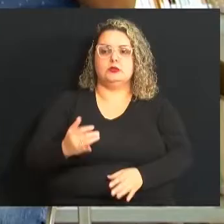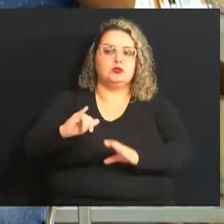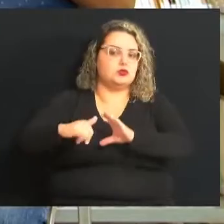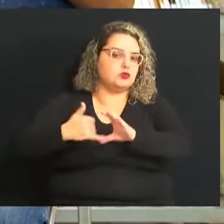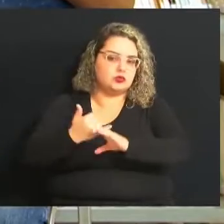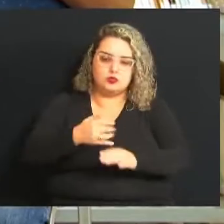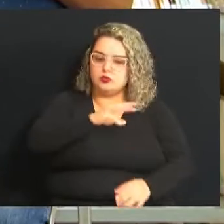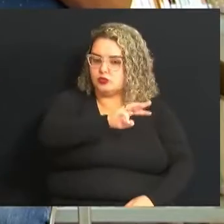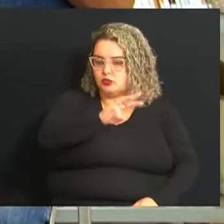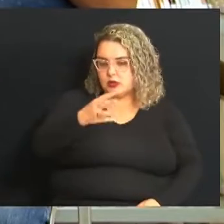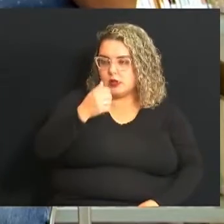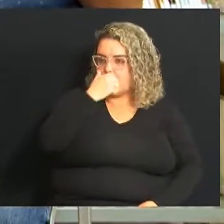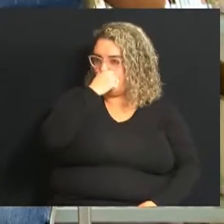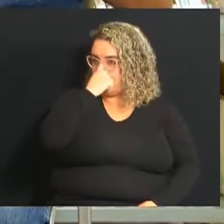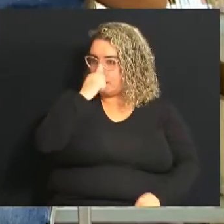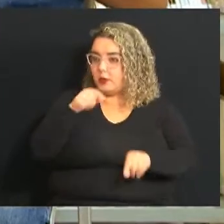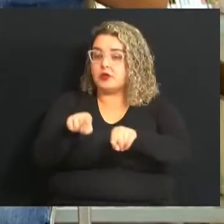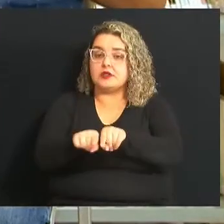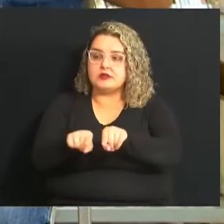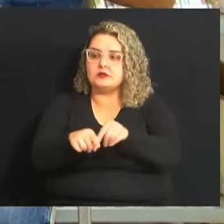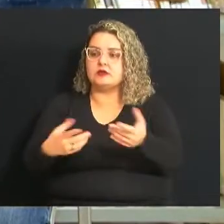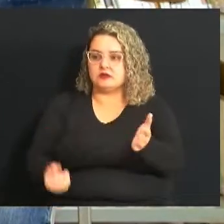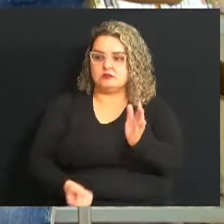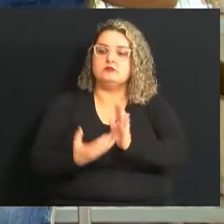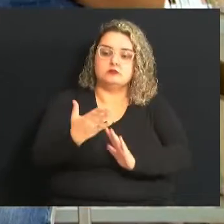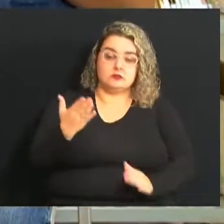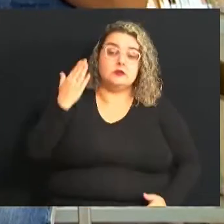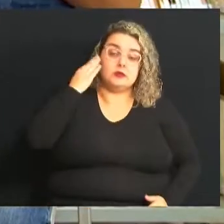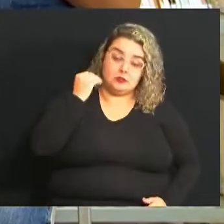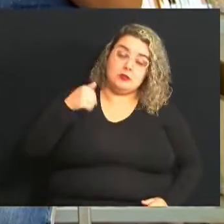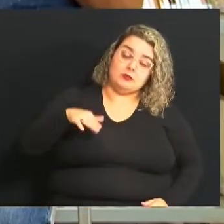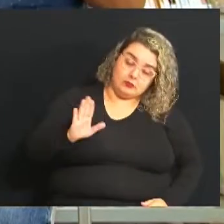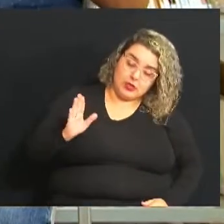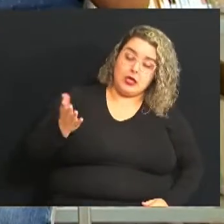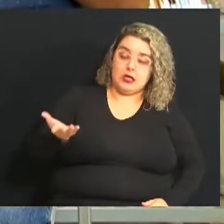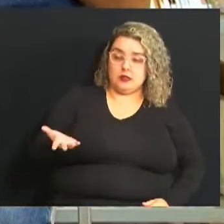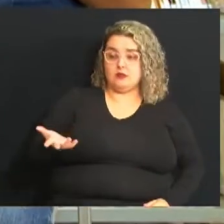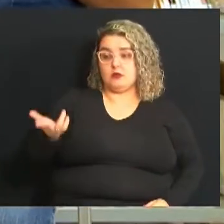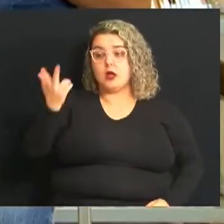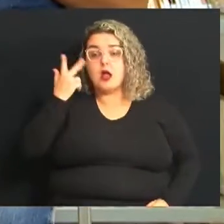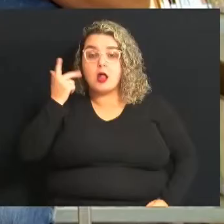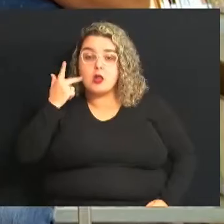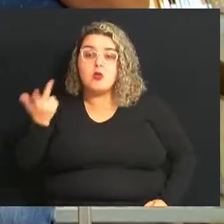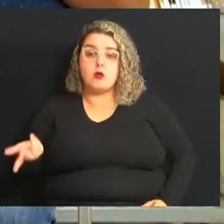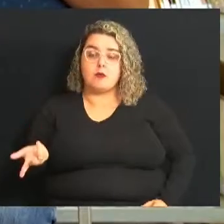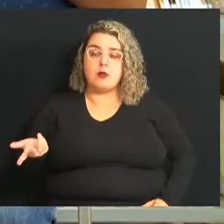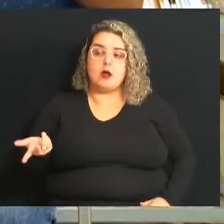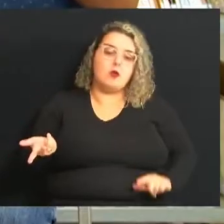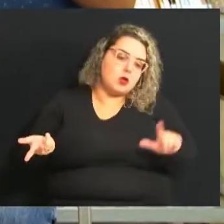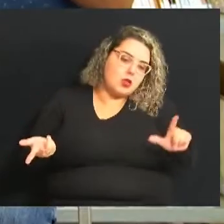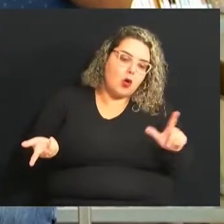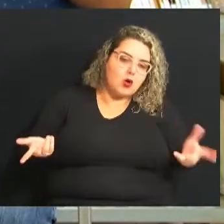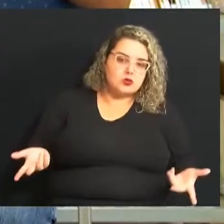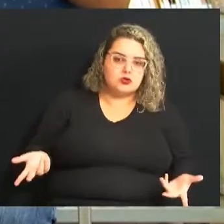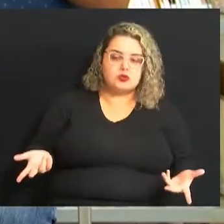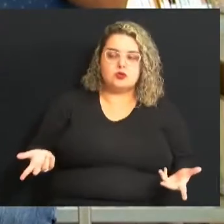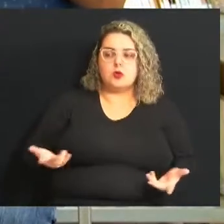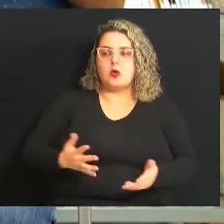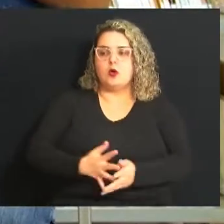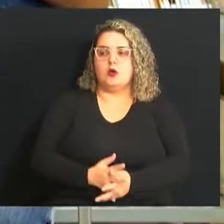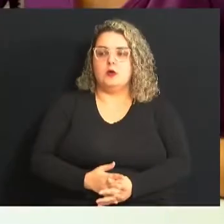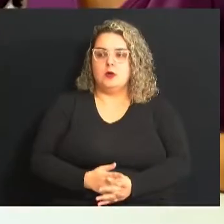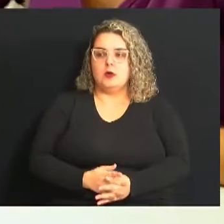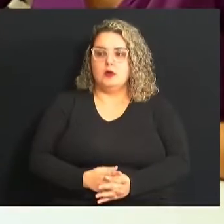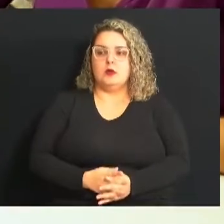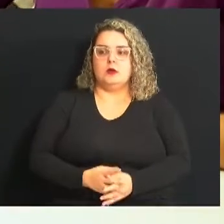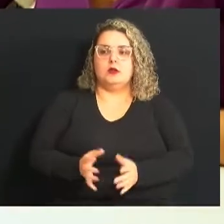sites, porque isso também vai constituindo, hoje sabemos cada vez mais, isso é muito evidente hoje em dia, esses